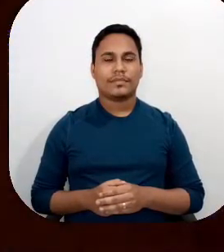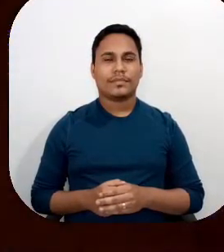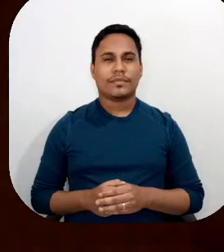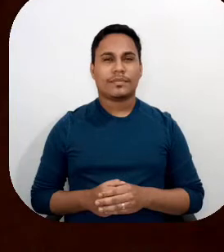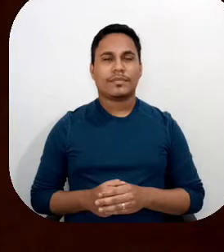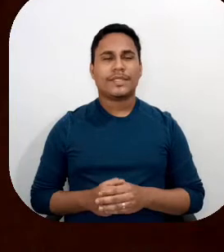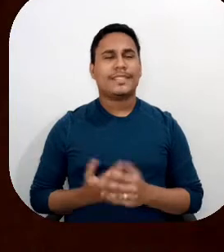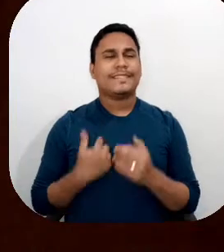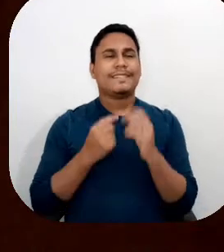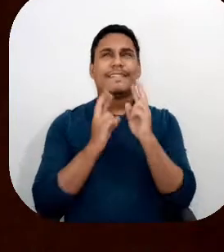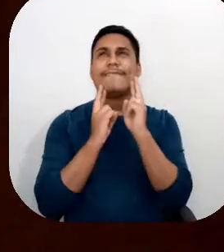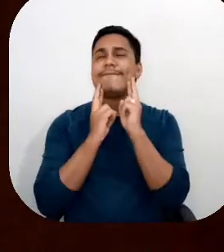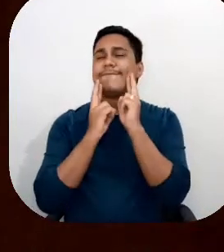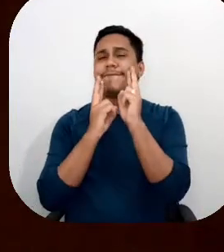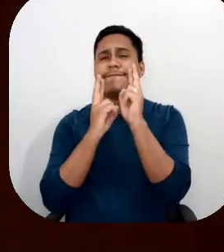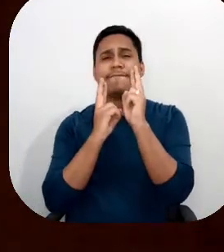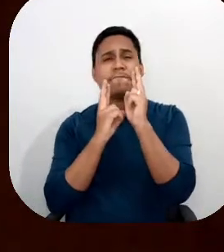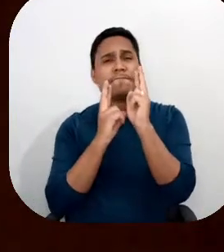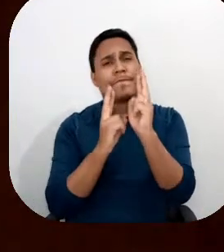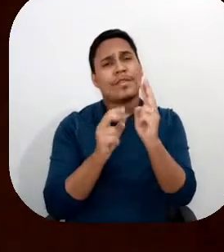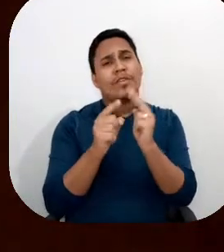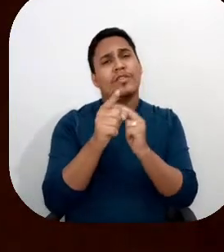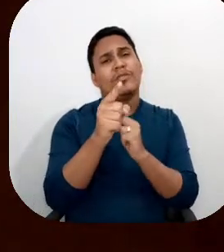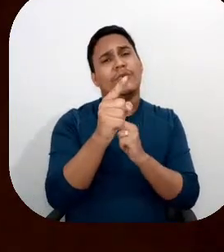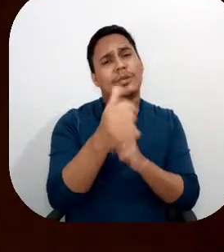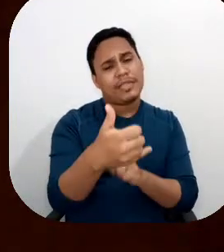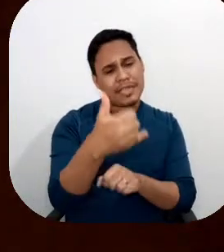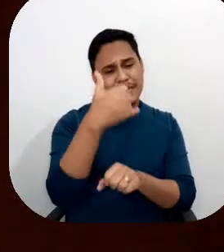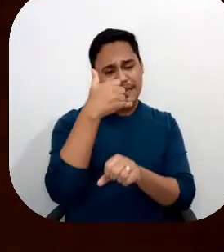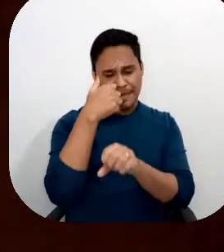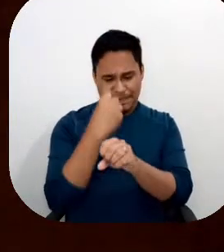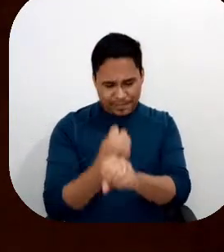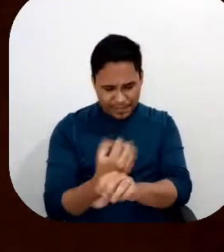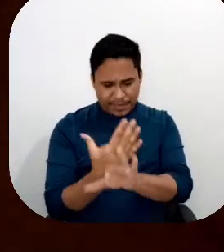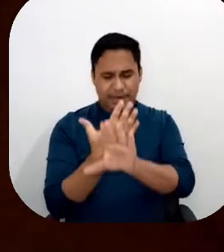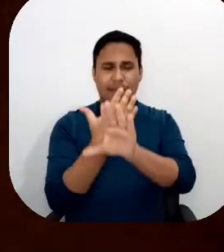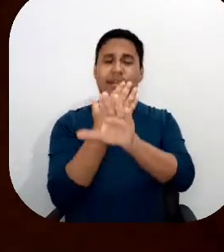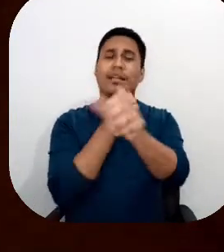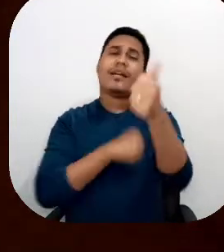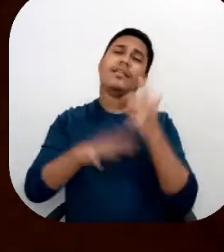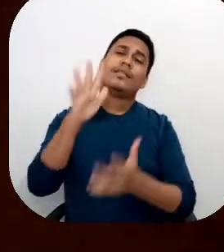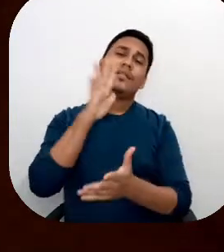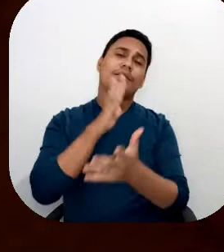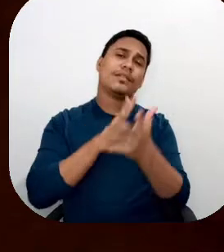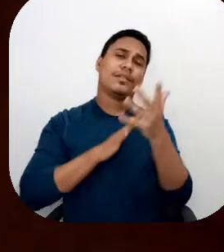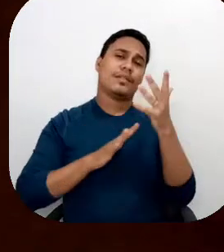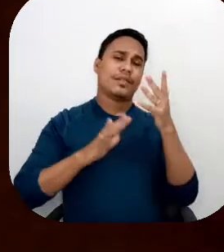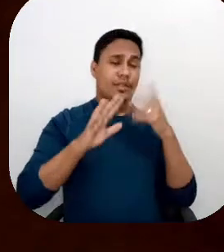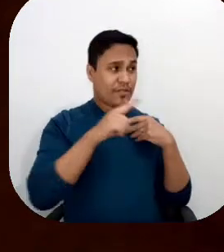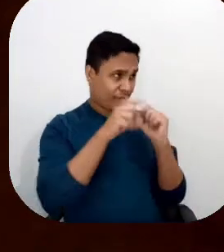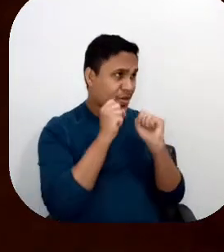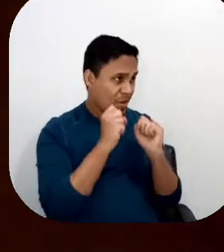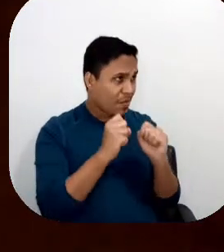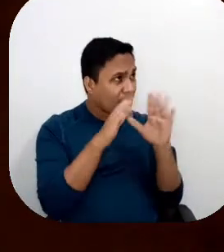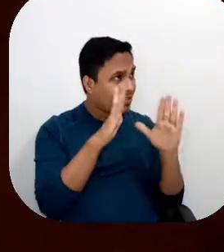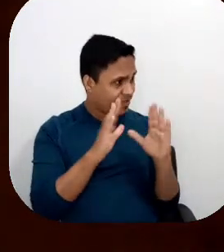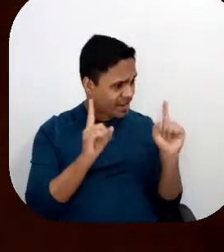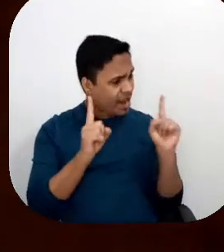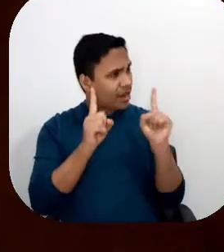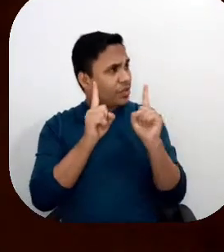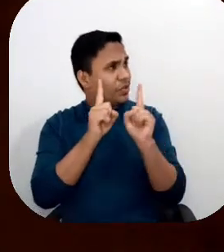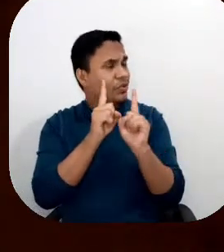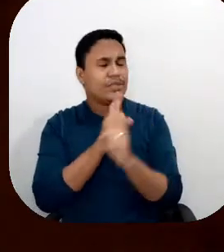Tô rezando pra você ligar, dizer que eu posso